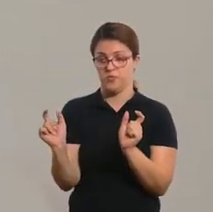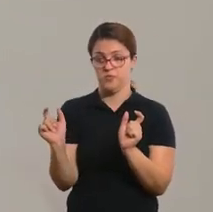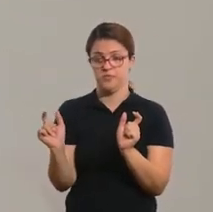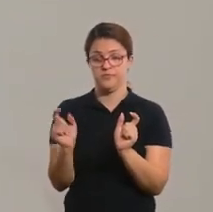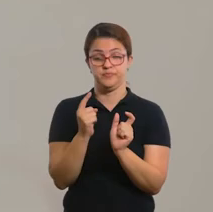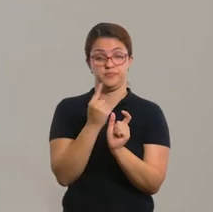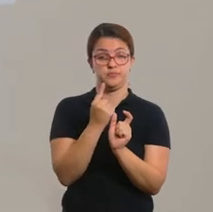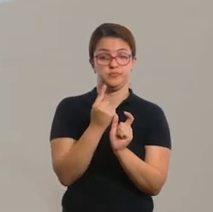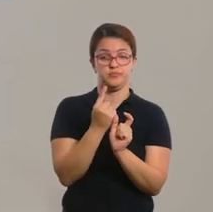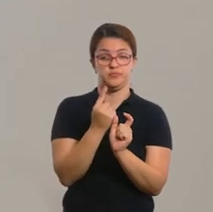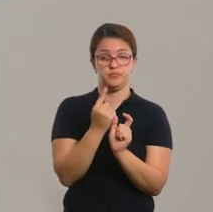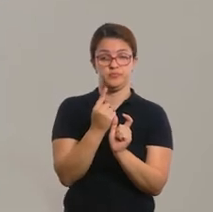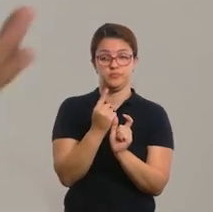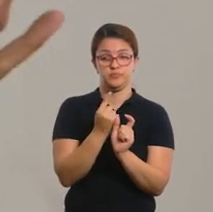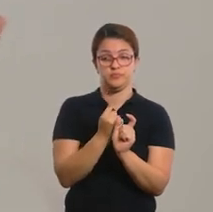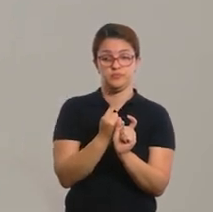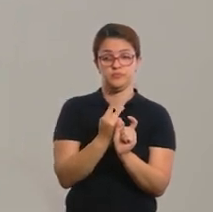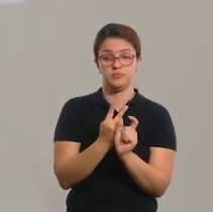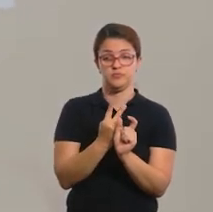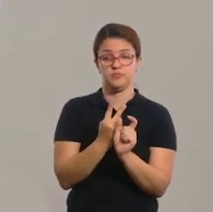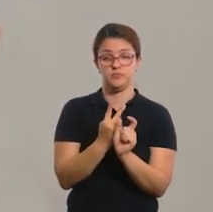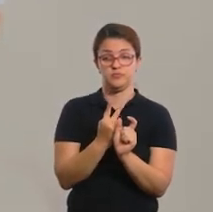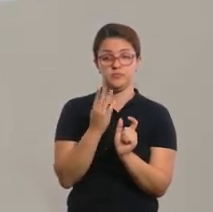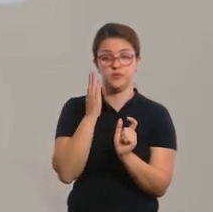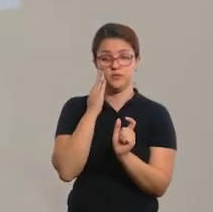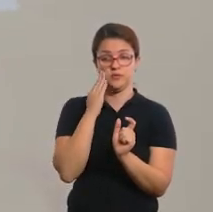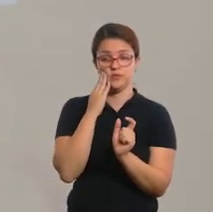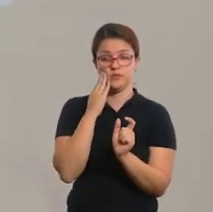aqui 12/12. E a gente sabe que o